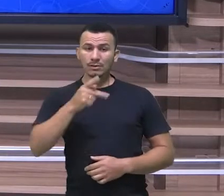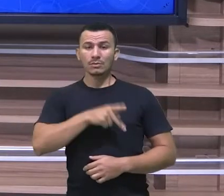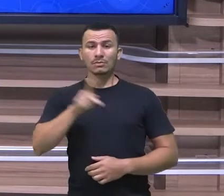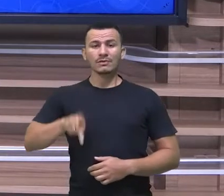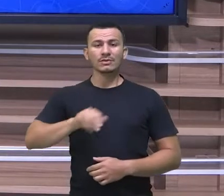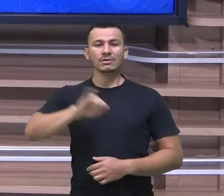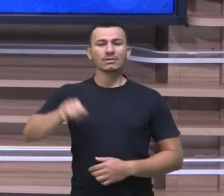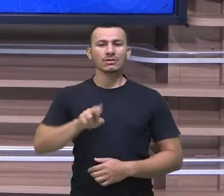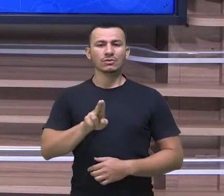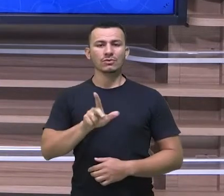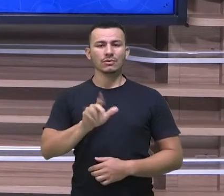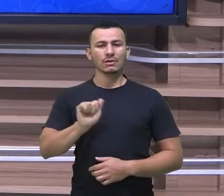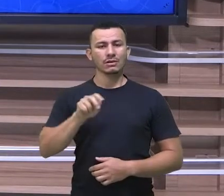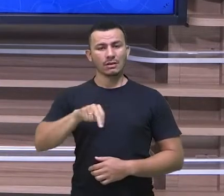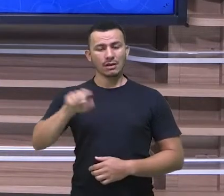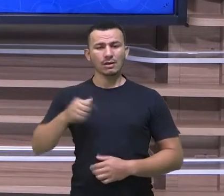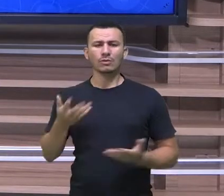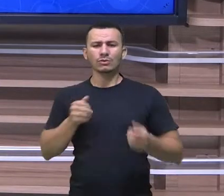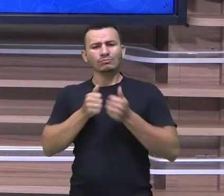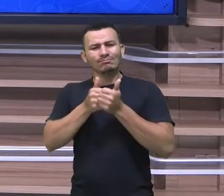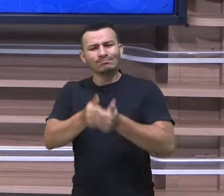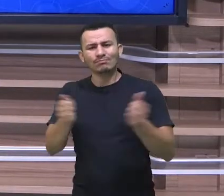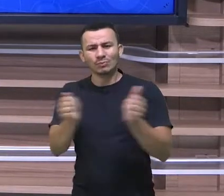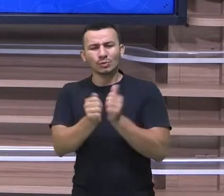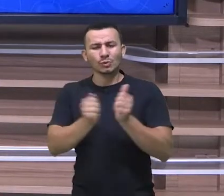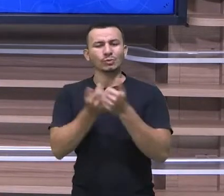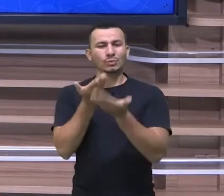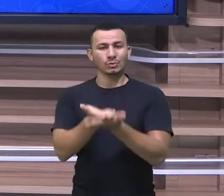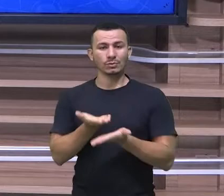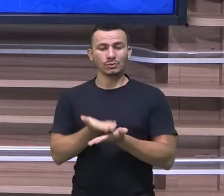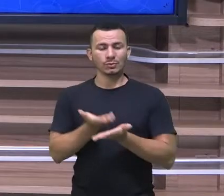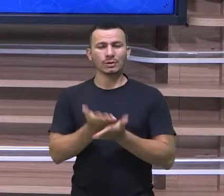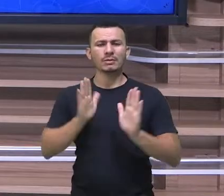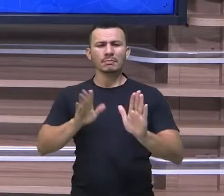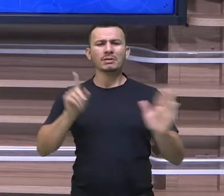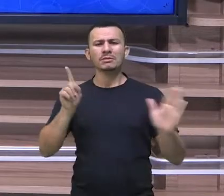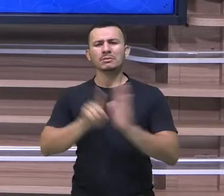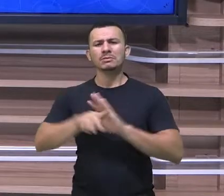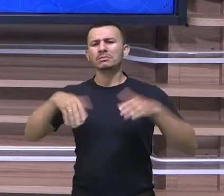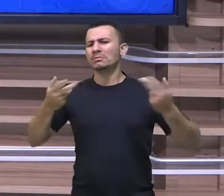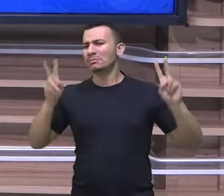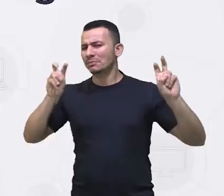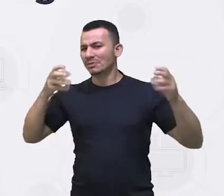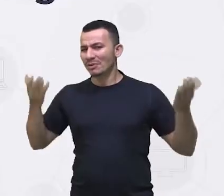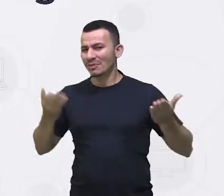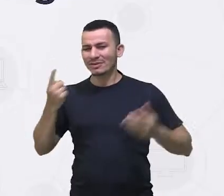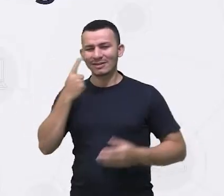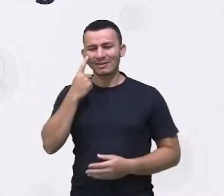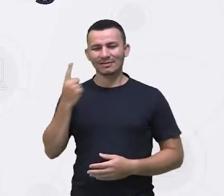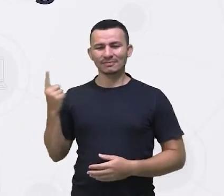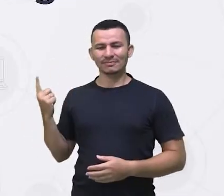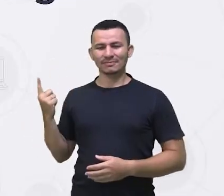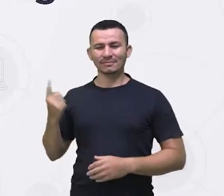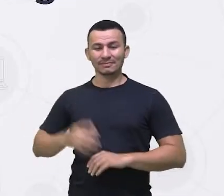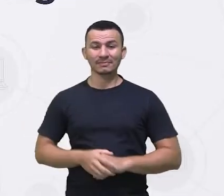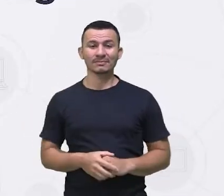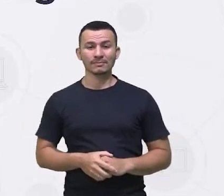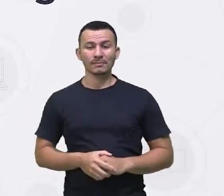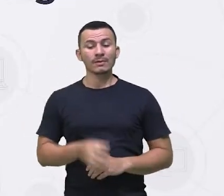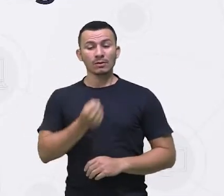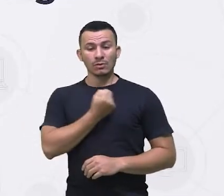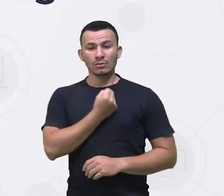Juliana e estarei com vocês ao longo dessa aula. Vamos verificar agora qual é o conteúdo da aula de hoje. Na aula de